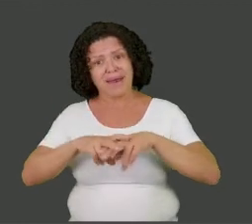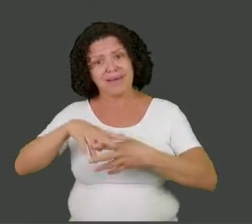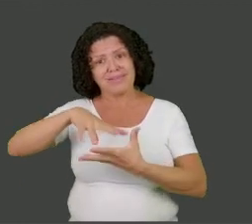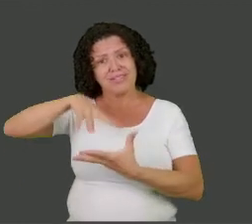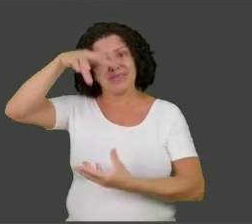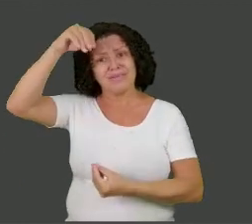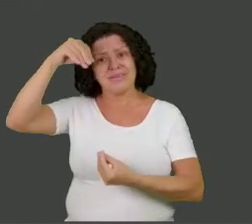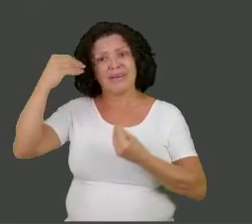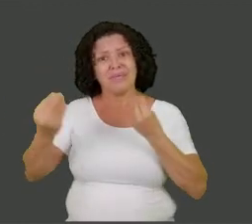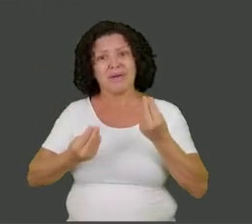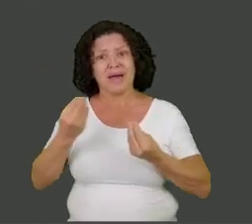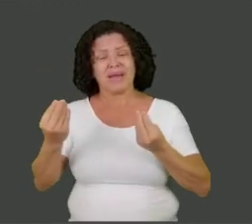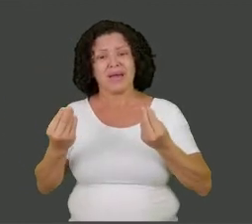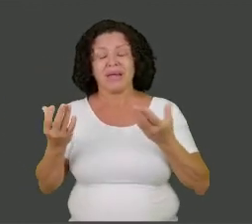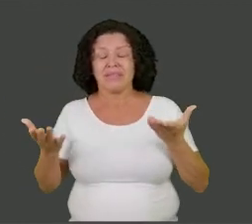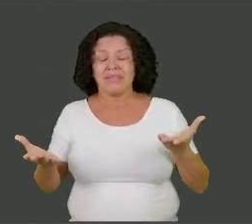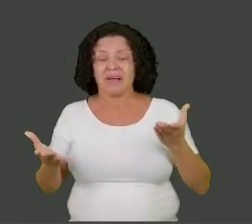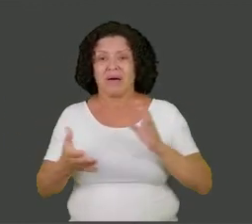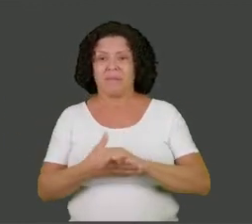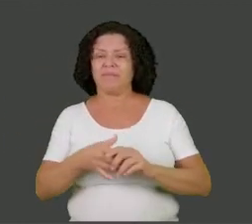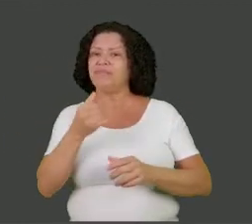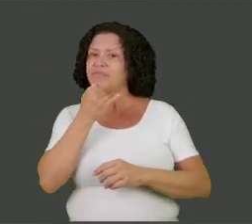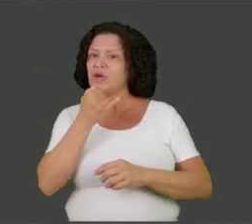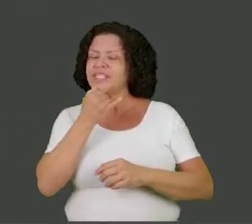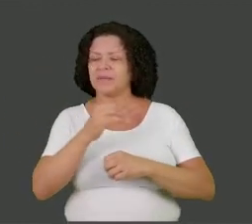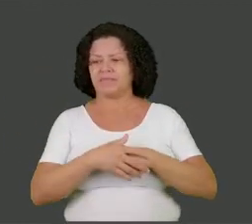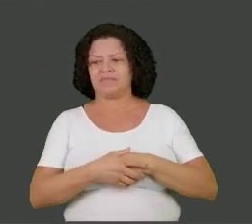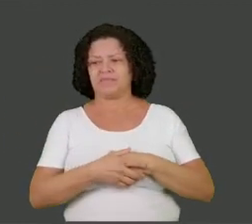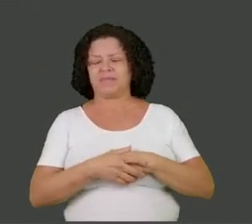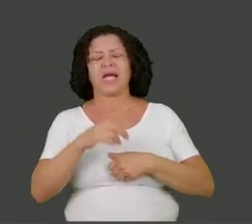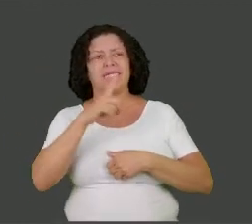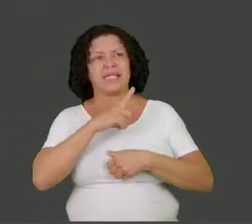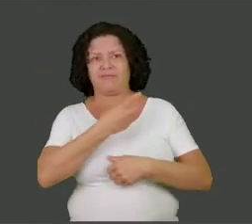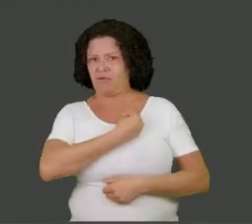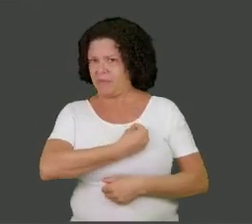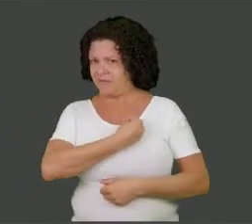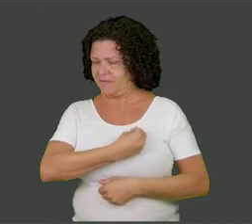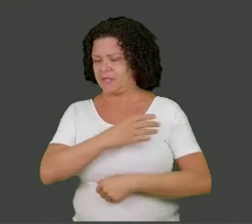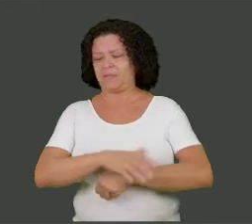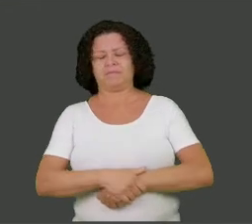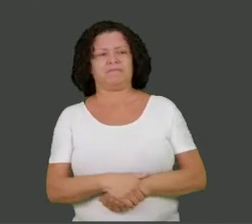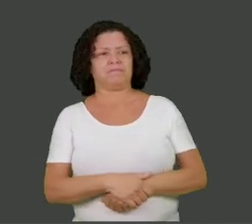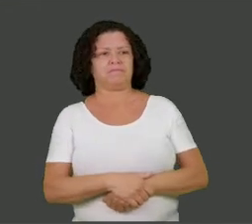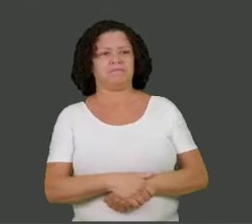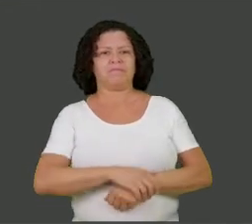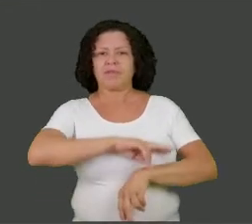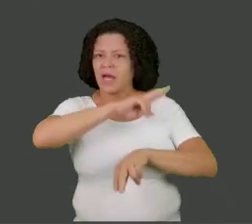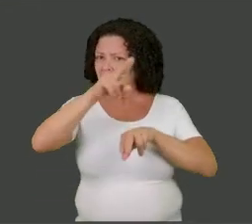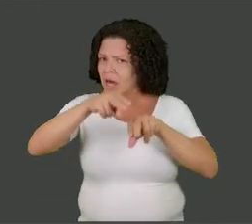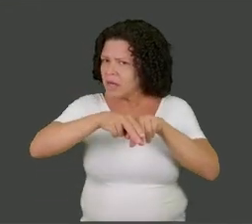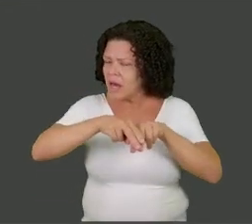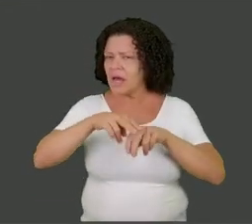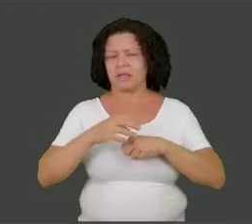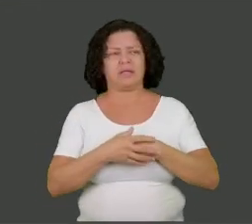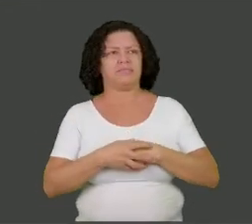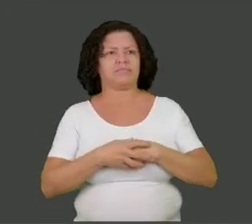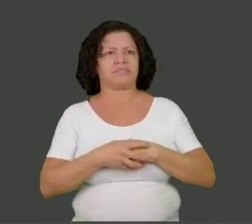ser os mesmos? Está vendo como a vida continua? Então, aquele que, por exemplo, teve uma